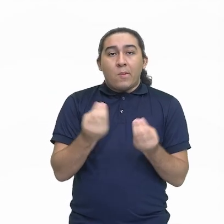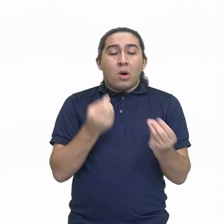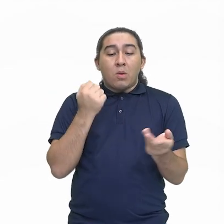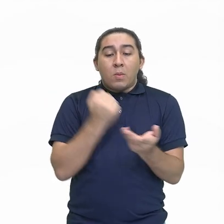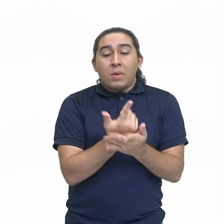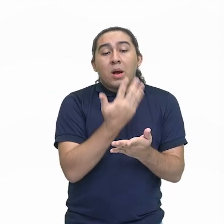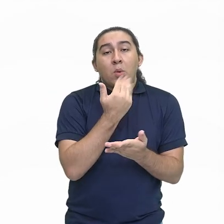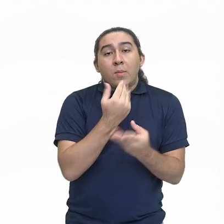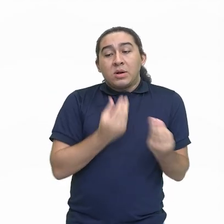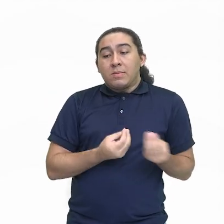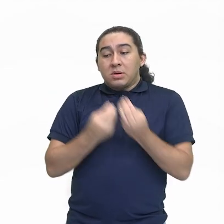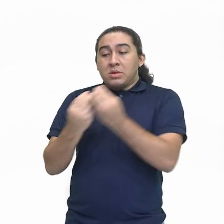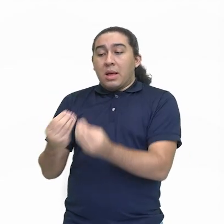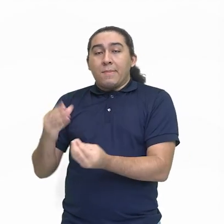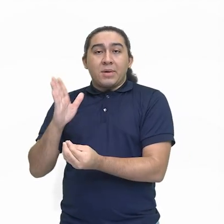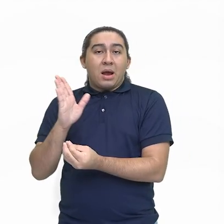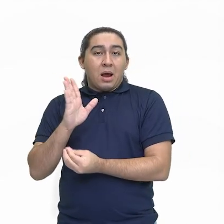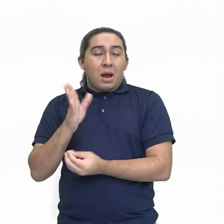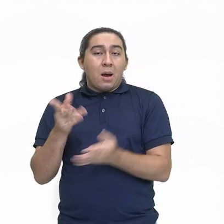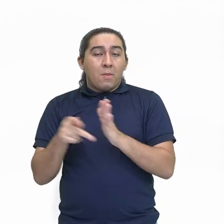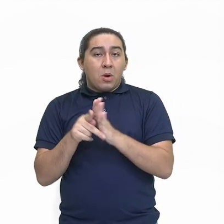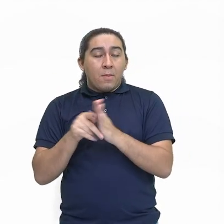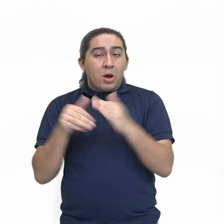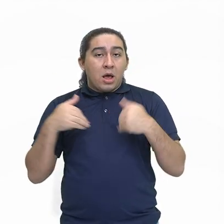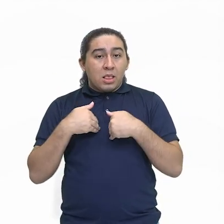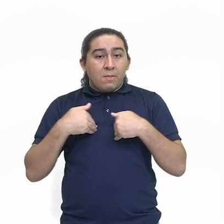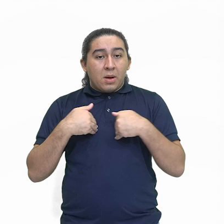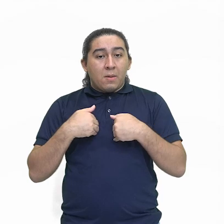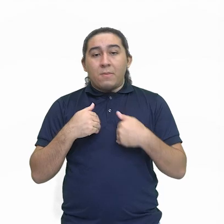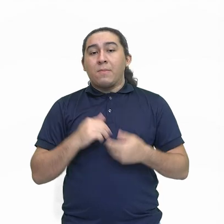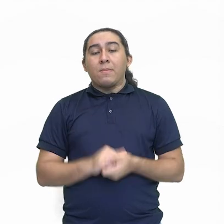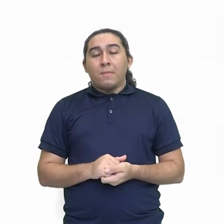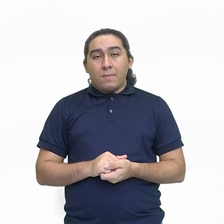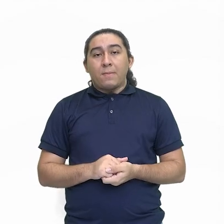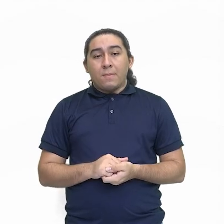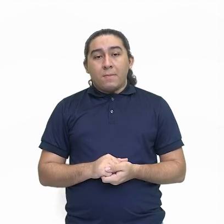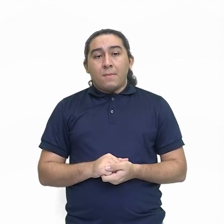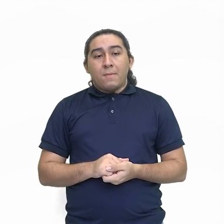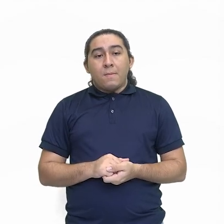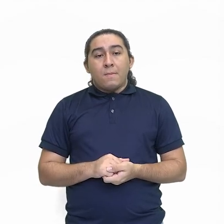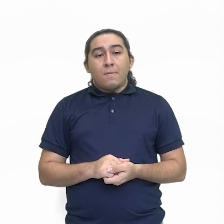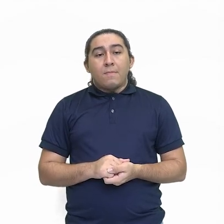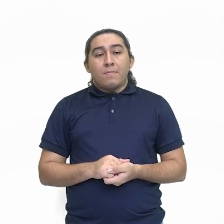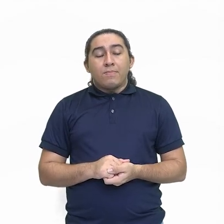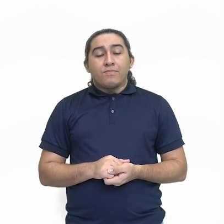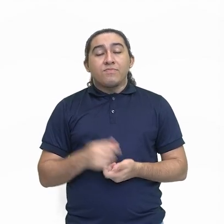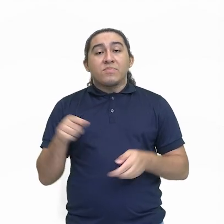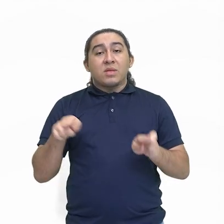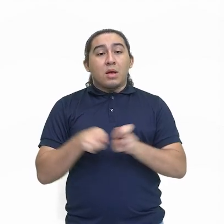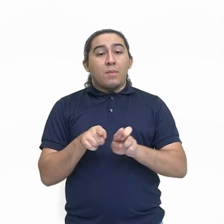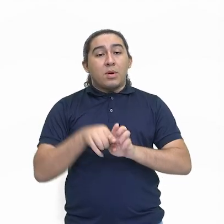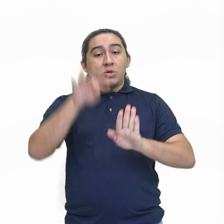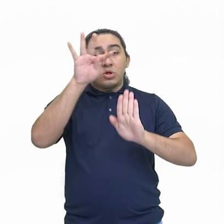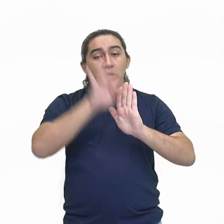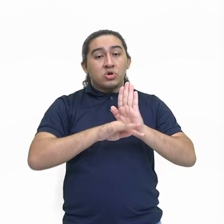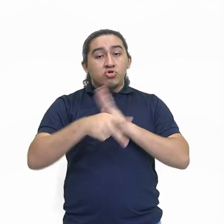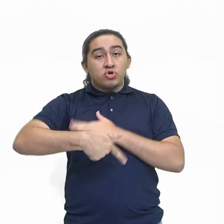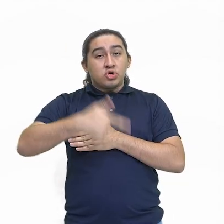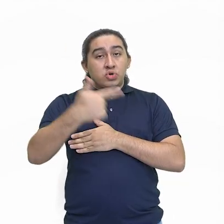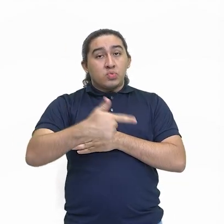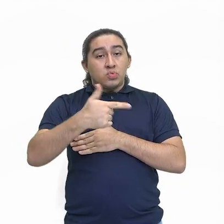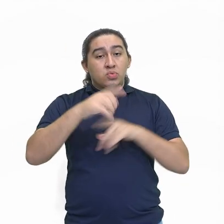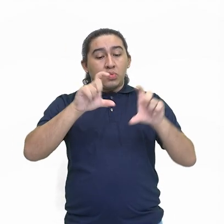principalmente. No fragmento de número 2, nós temos também alguns recursos que